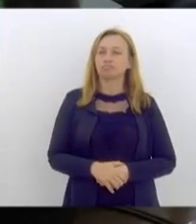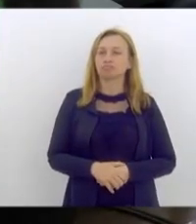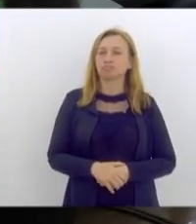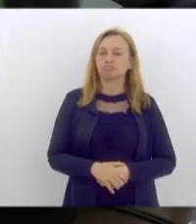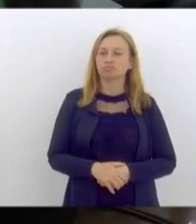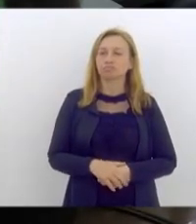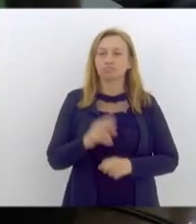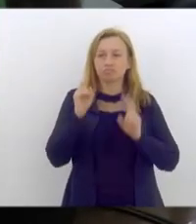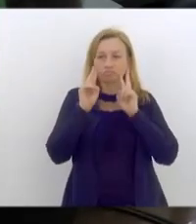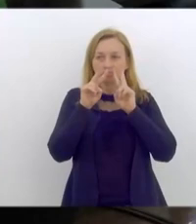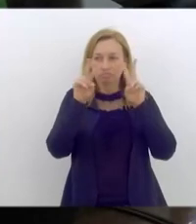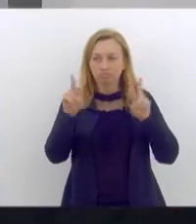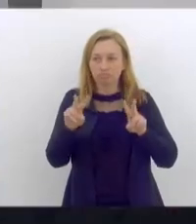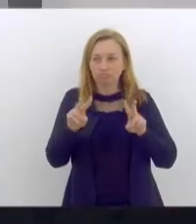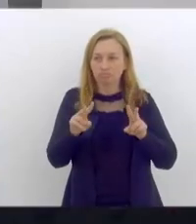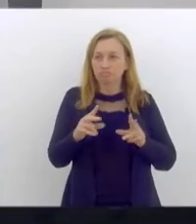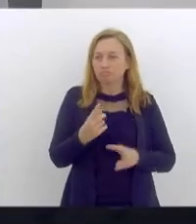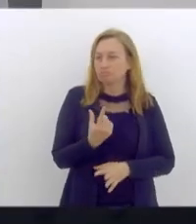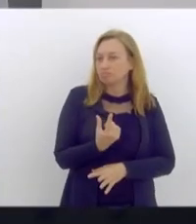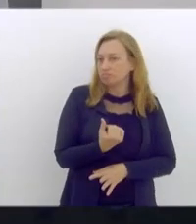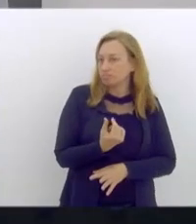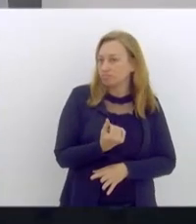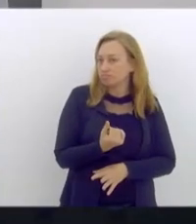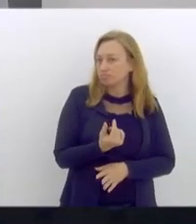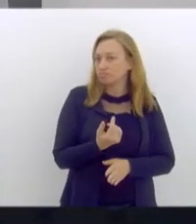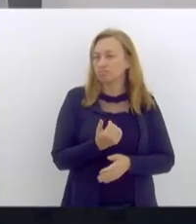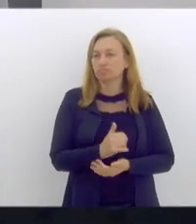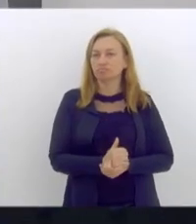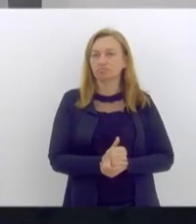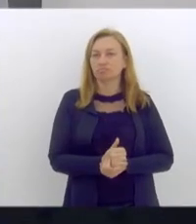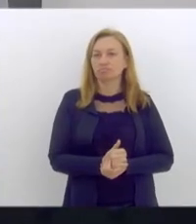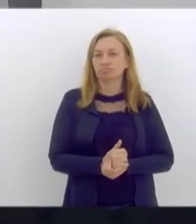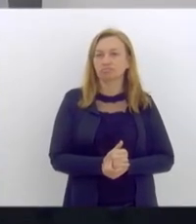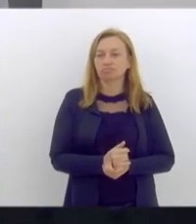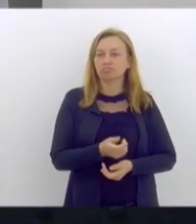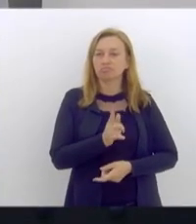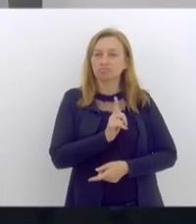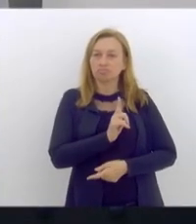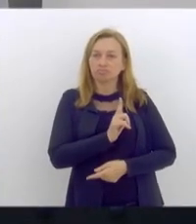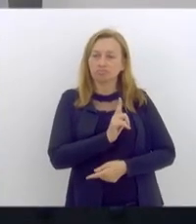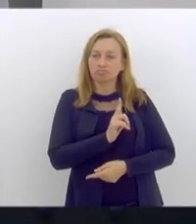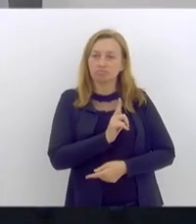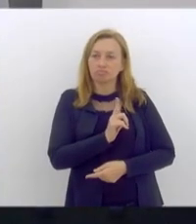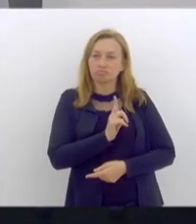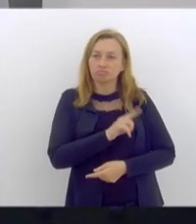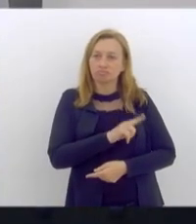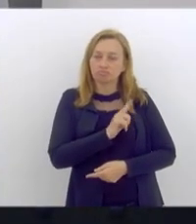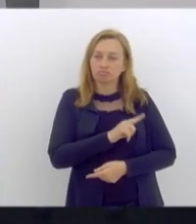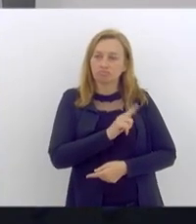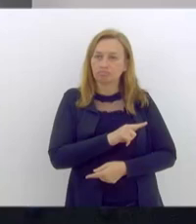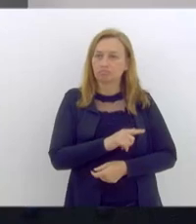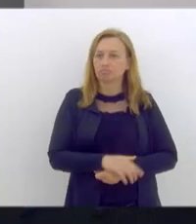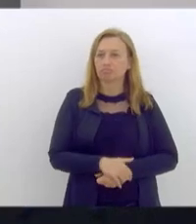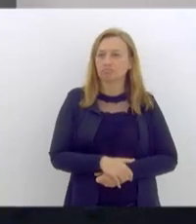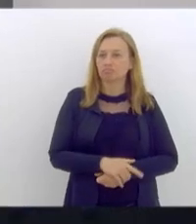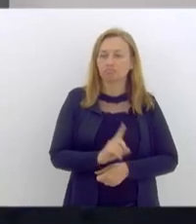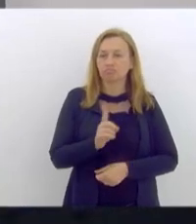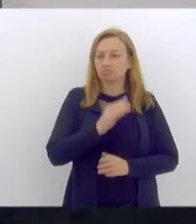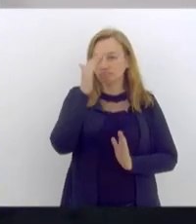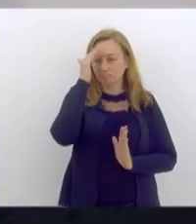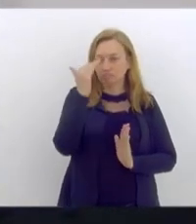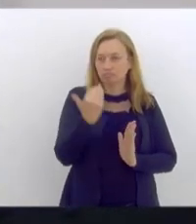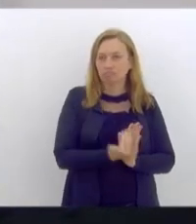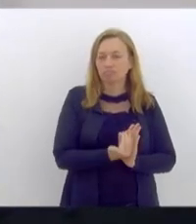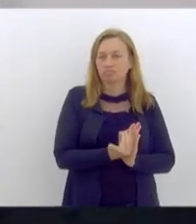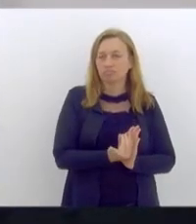sobre ponto de vista das contas de gestão se essa periodicidade não é cumprida